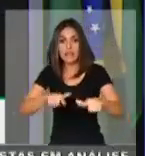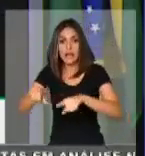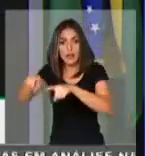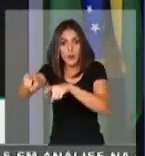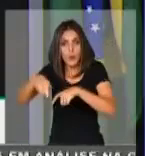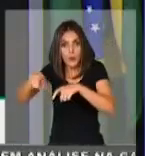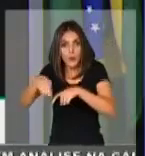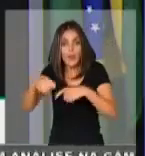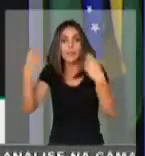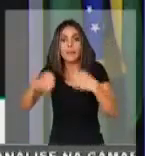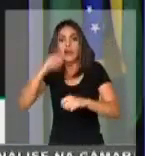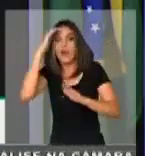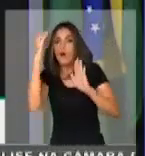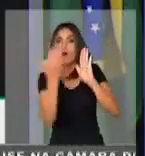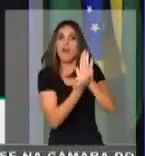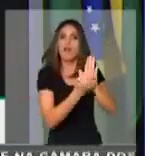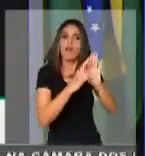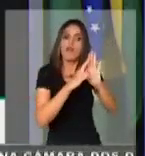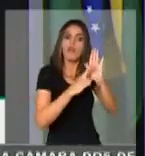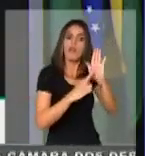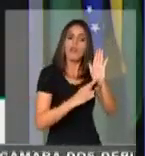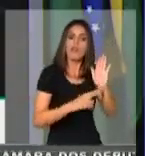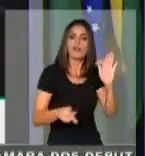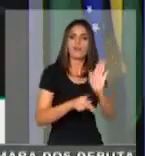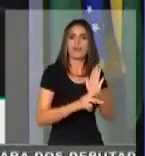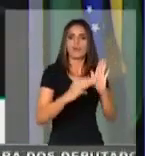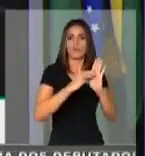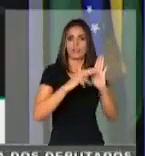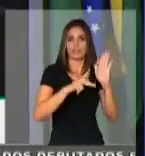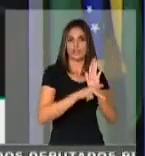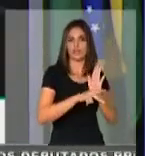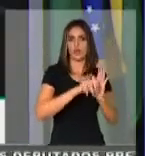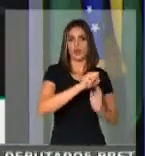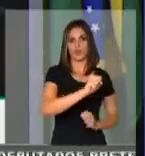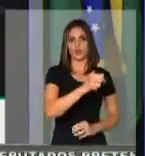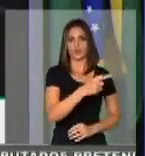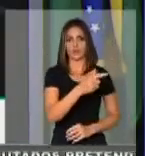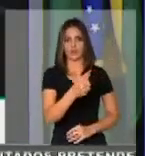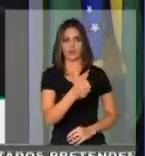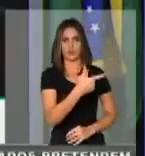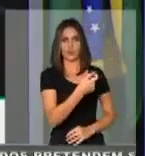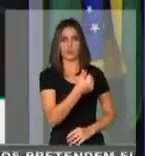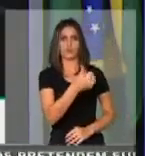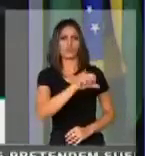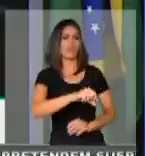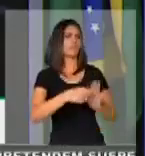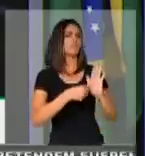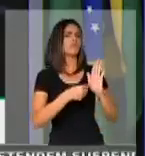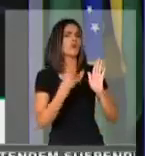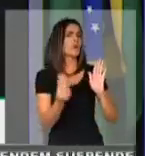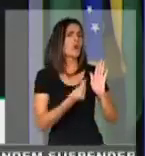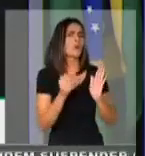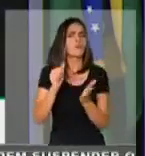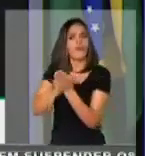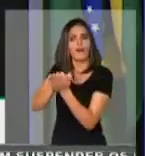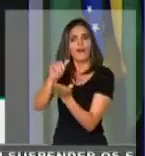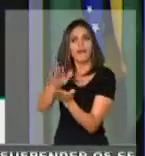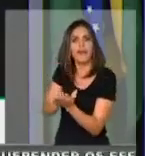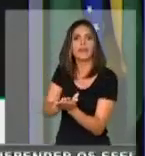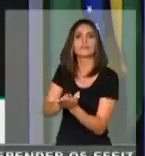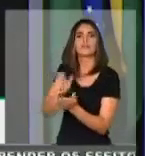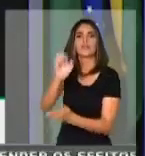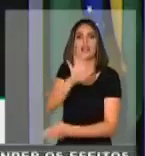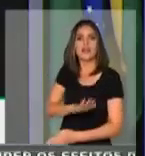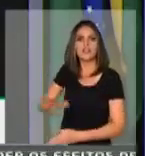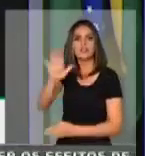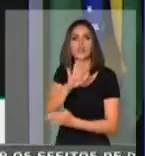rurais também devem obedecer às exigências da medida provisória 871 de 2019, isto é, constar no Cadastro Nacional